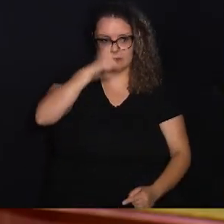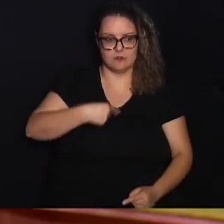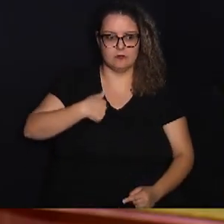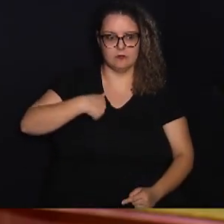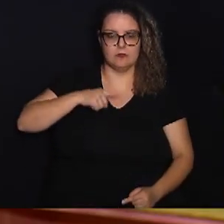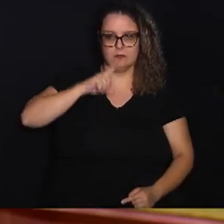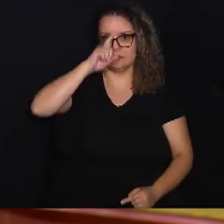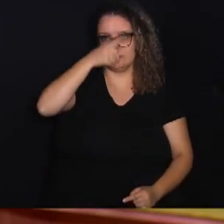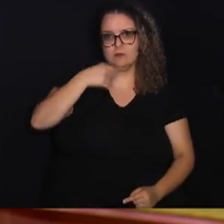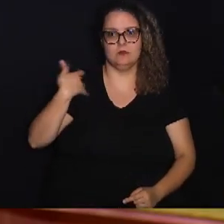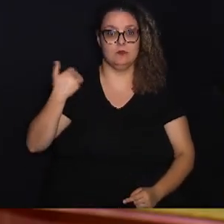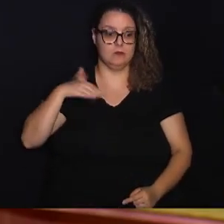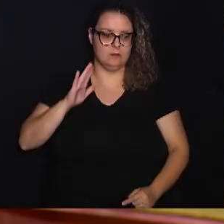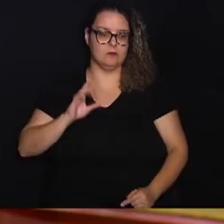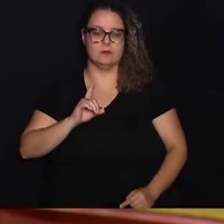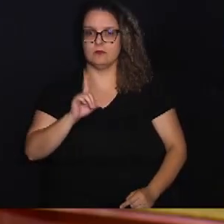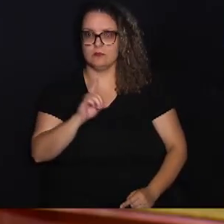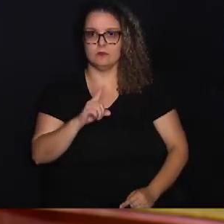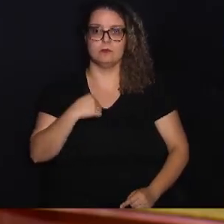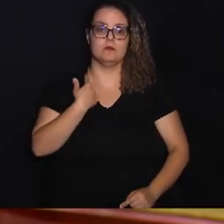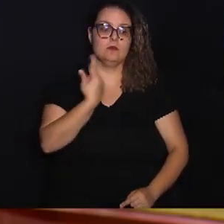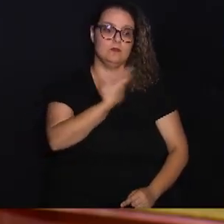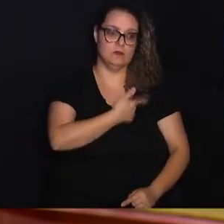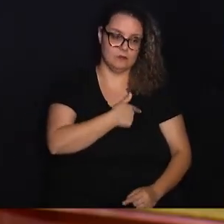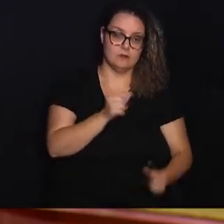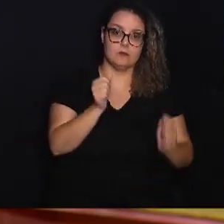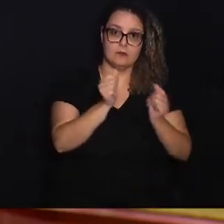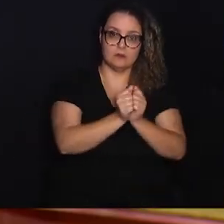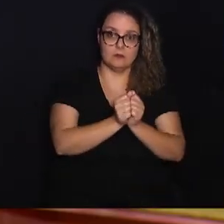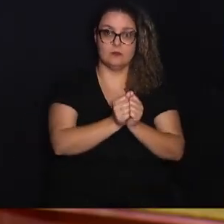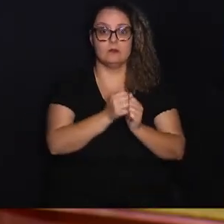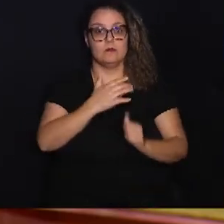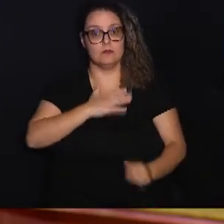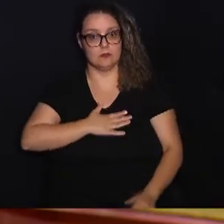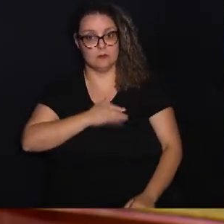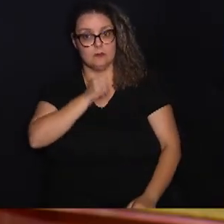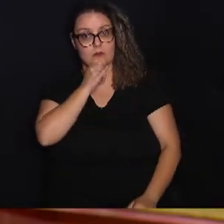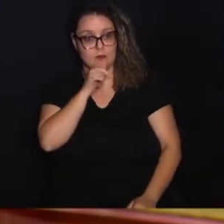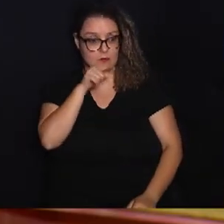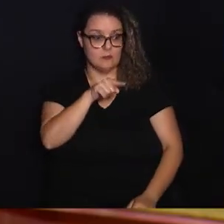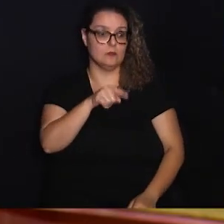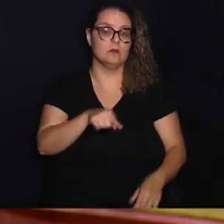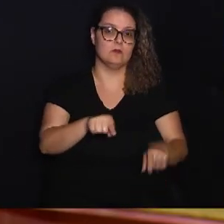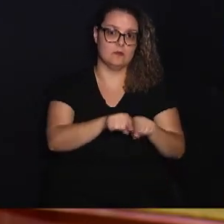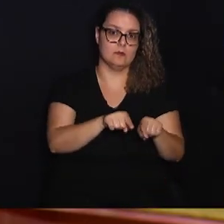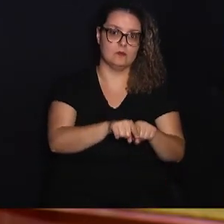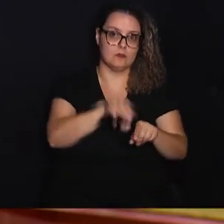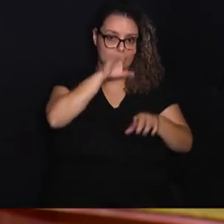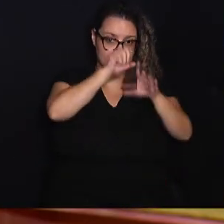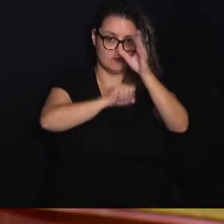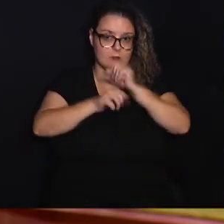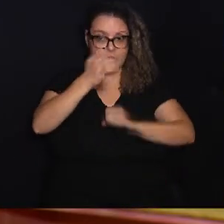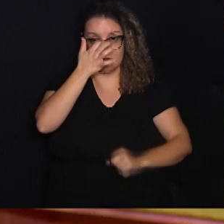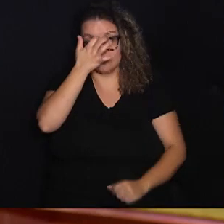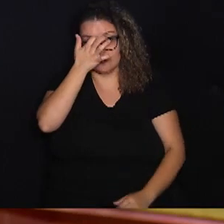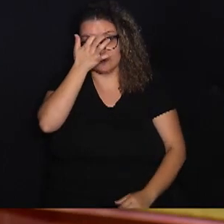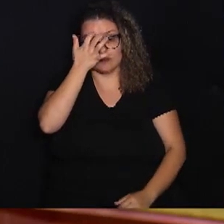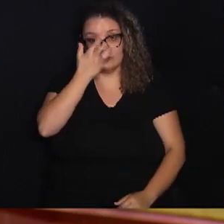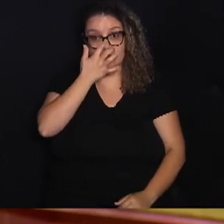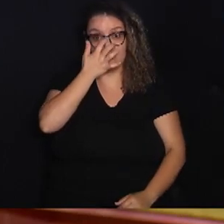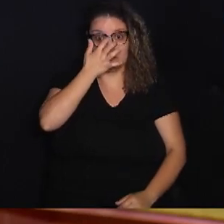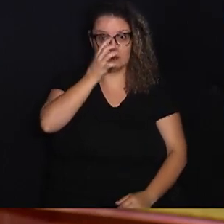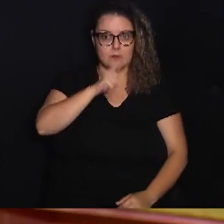mandando. Não, nós vamos fazer juntos e pelo meu exemplo vocês também vão aprender. Então o professor